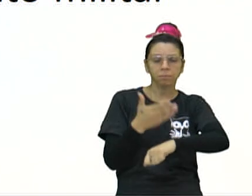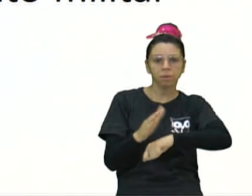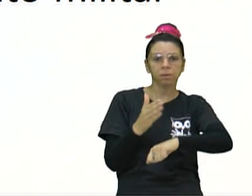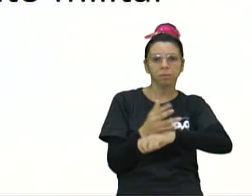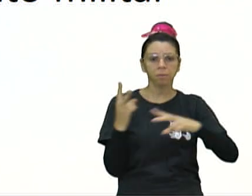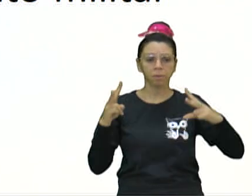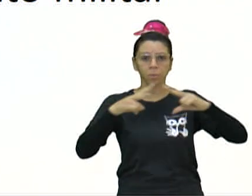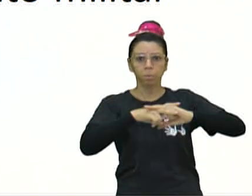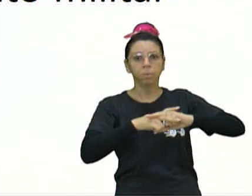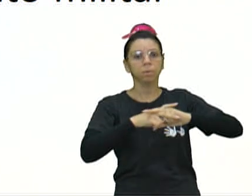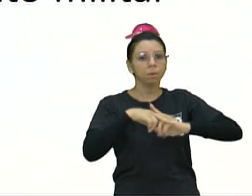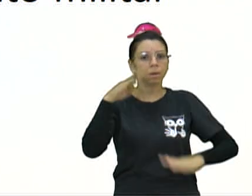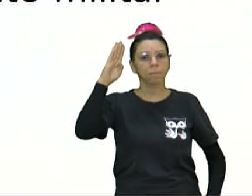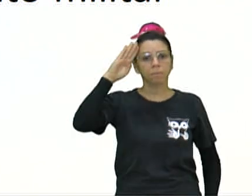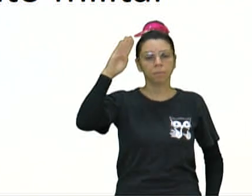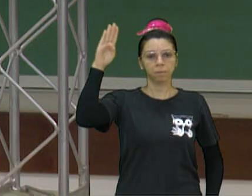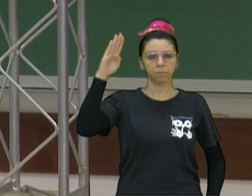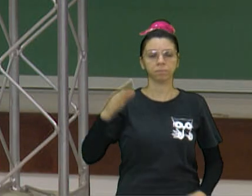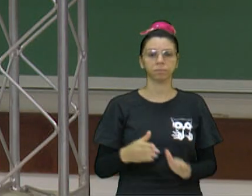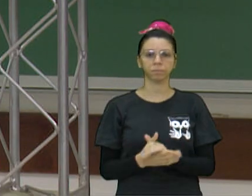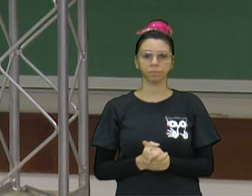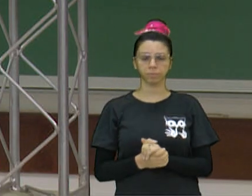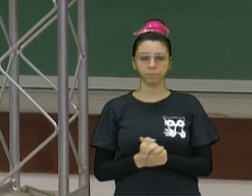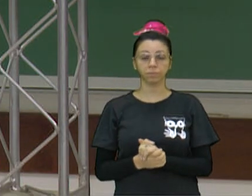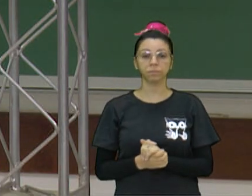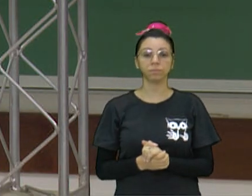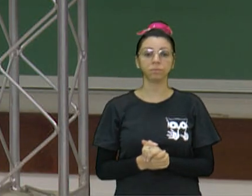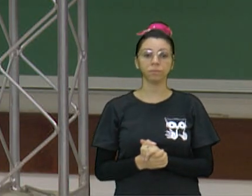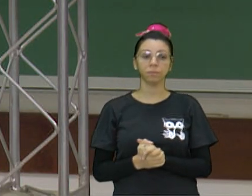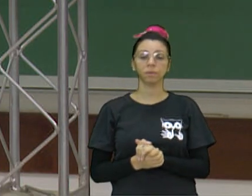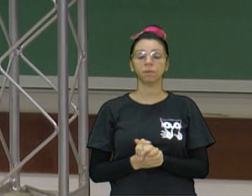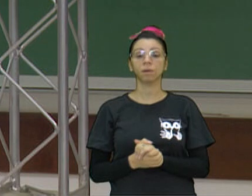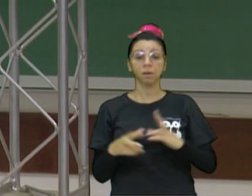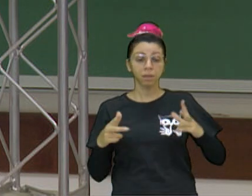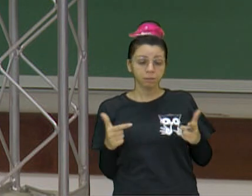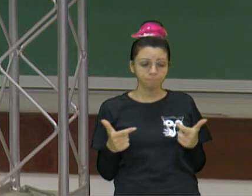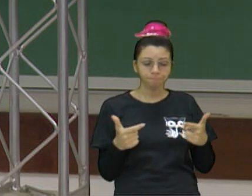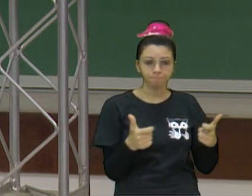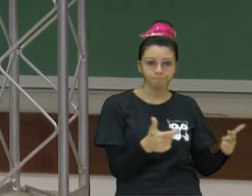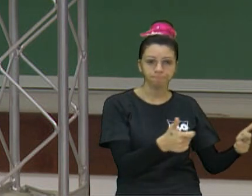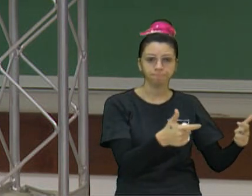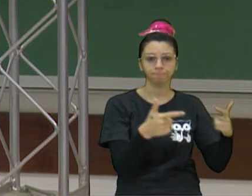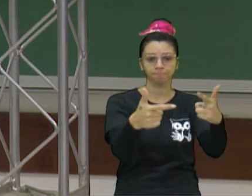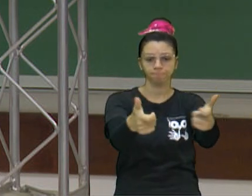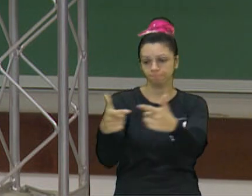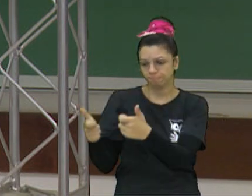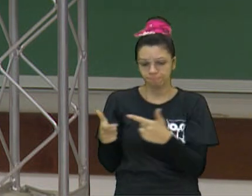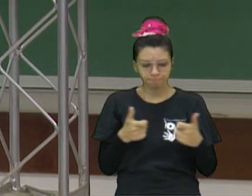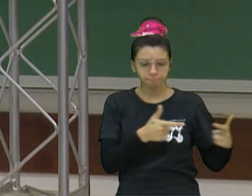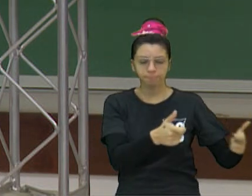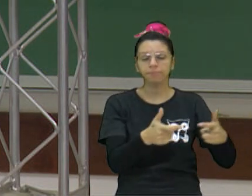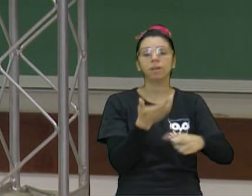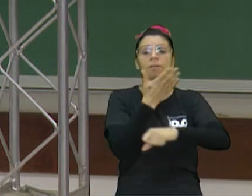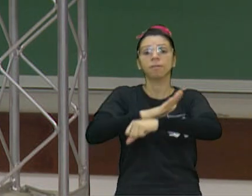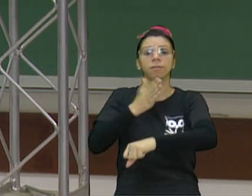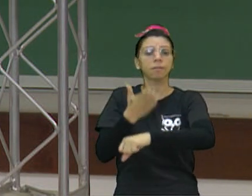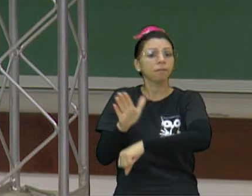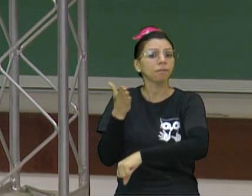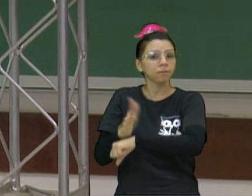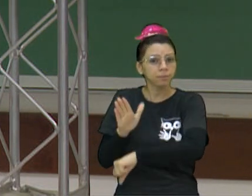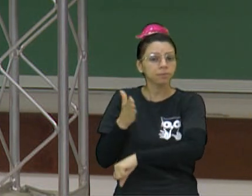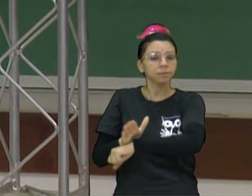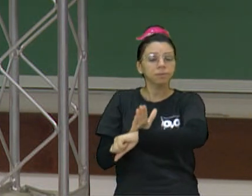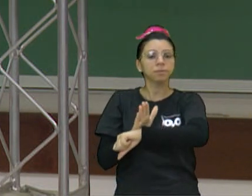esses 3 reinos que foi colocado ali, eles guerreavam bastante entre eles, e foi a partir dessas guerras, desses treinamentos que eram